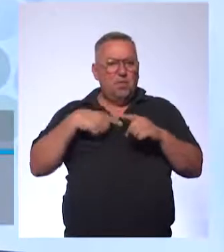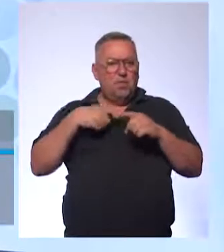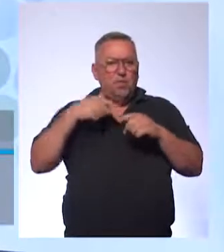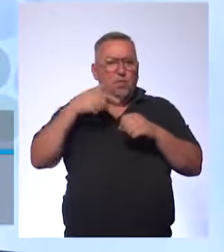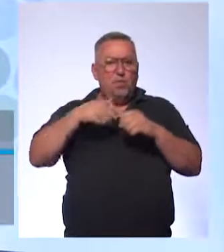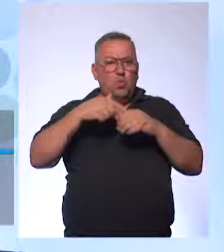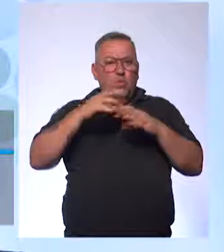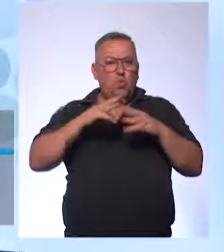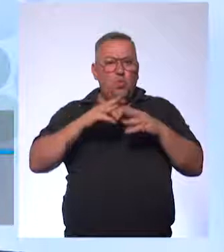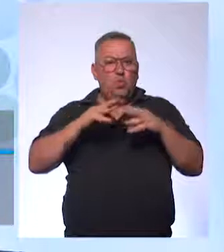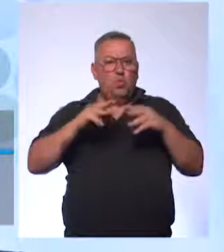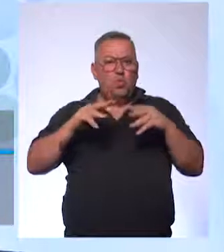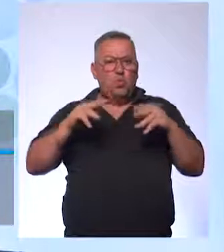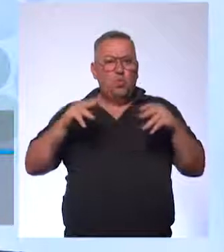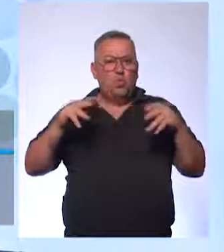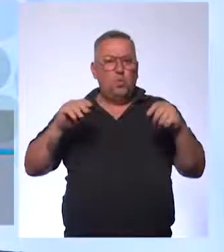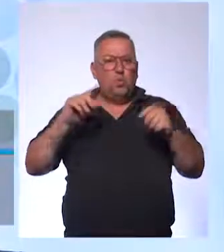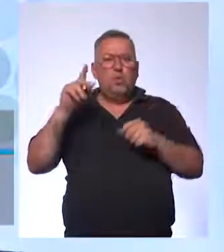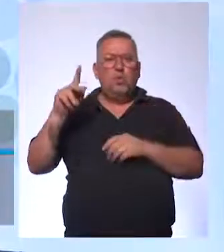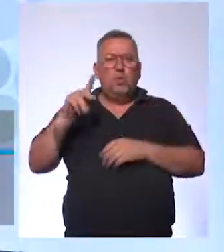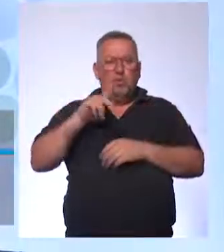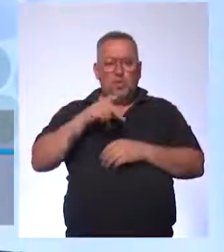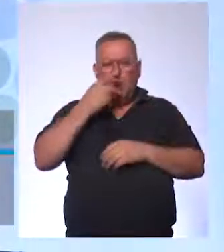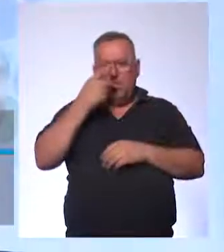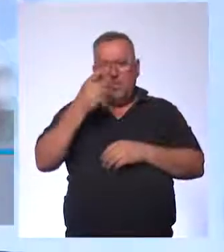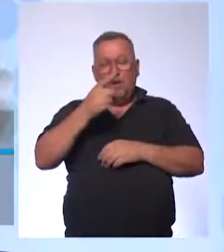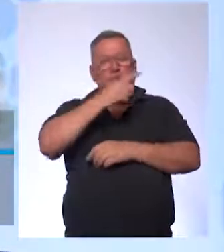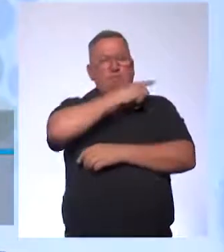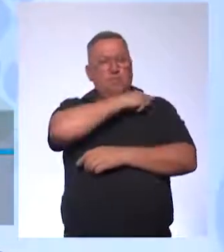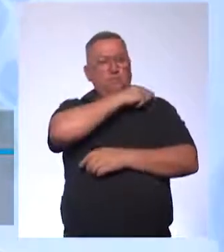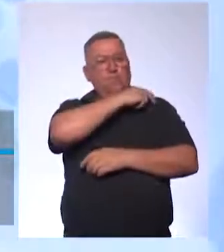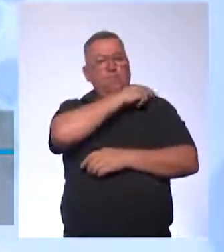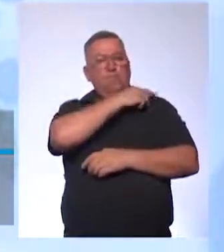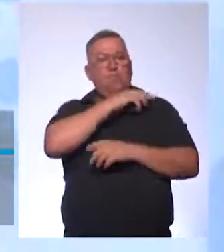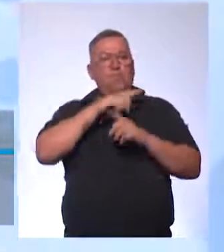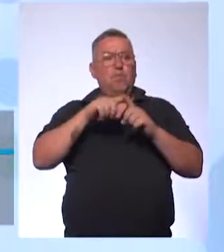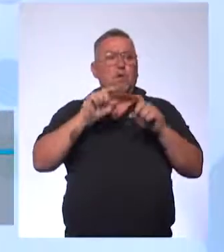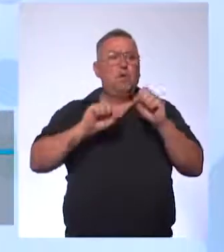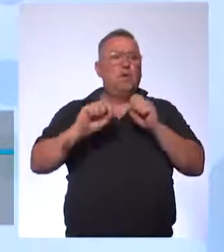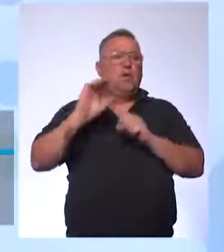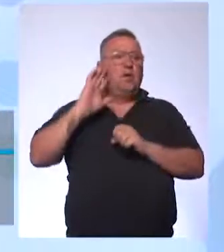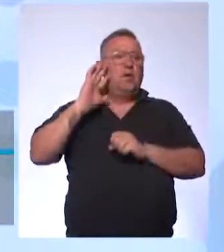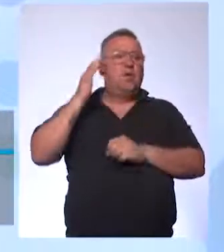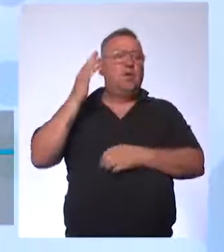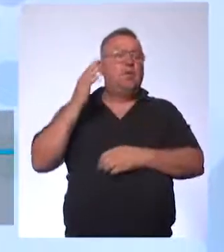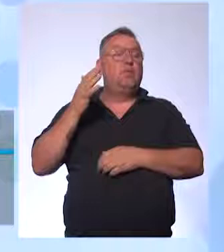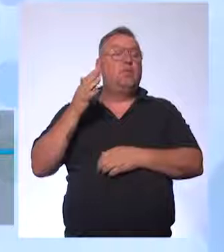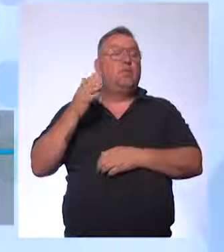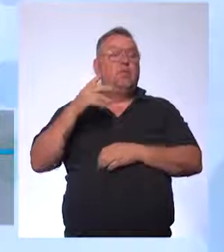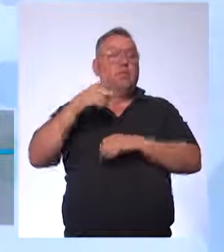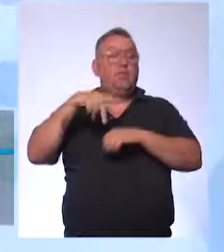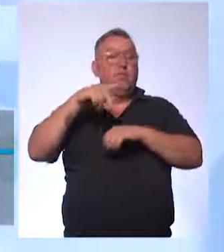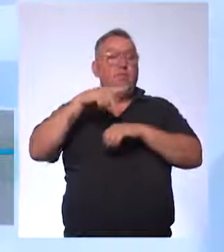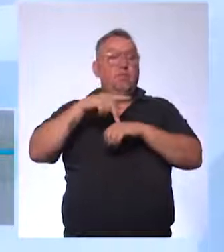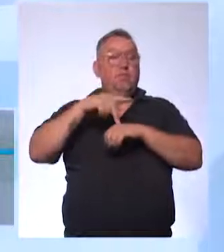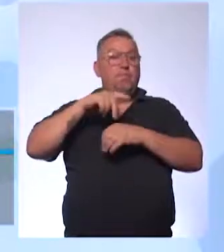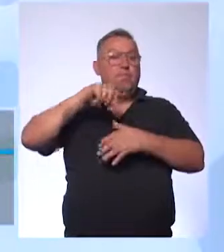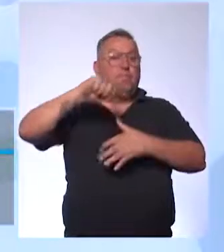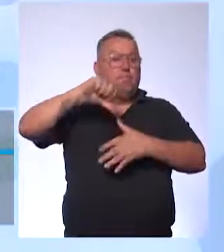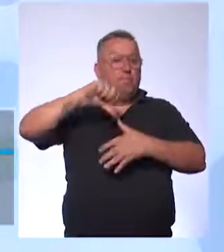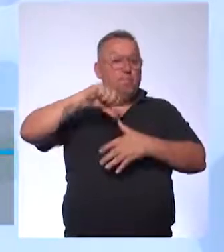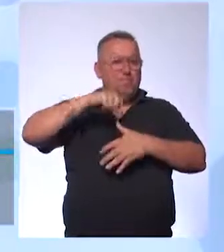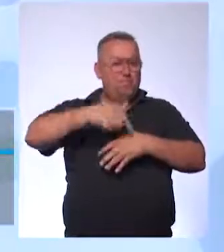80 que o professor de história vai falar para vocês, talvez lá no ensino médio. Mas aí sabe o que aconteceu? Teve um paizinho lá da América